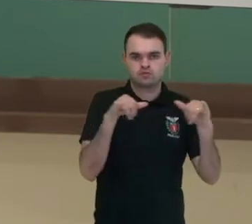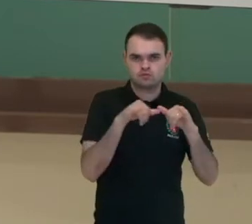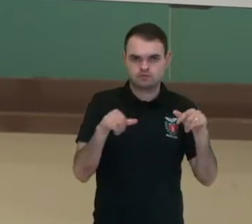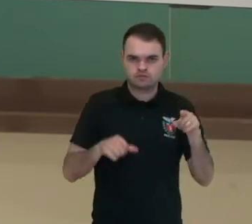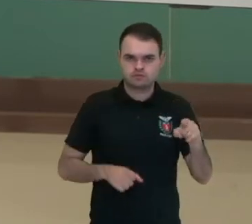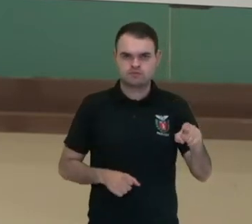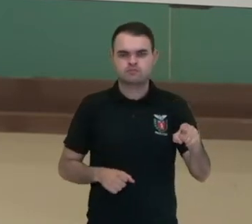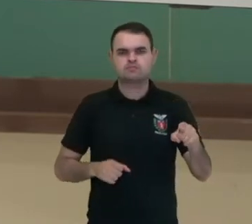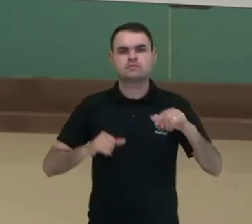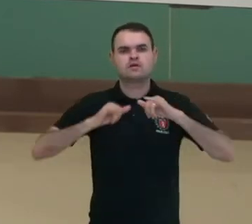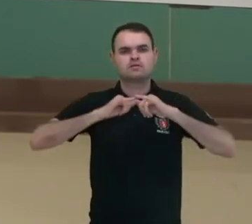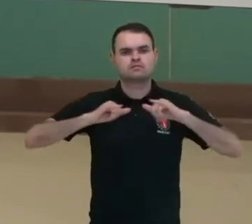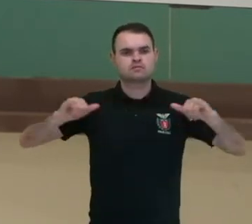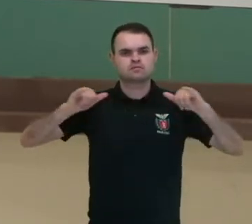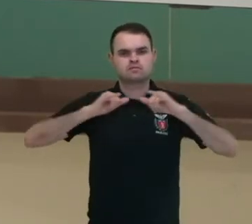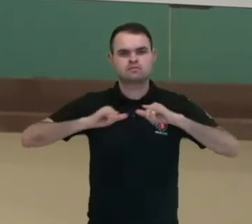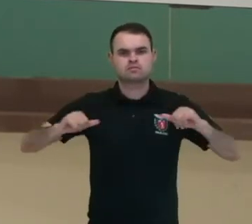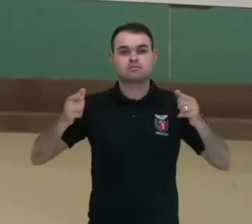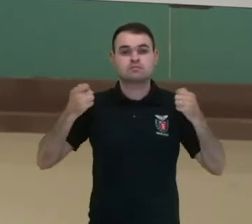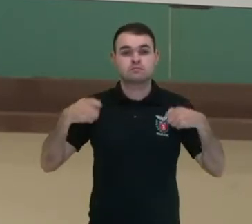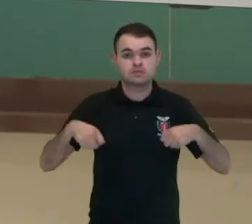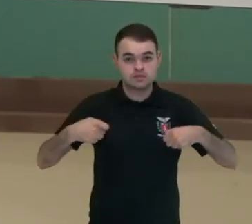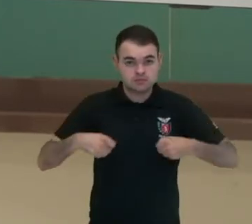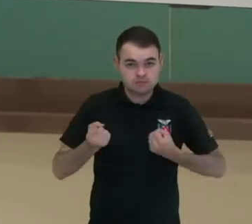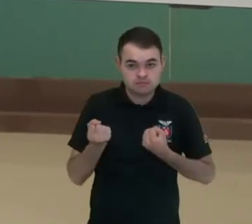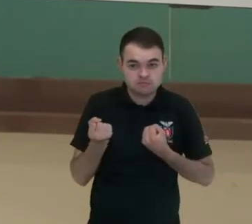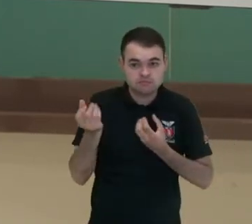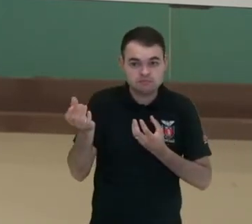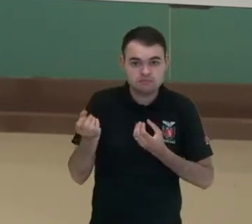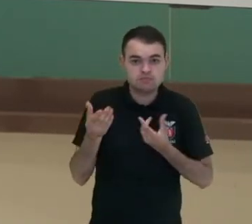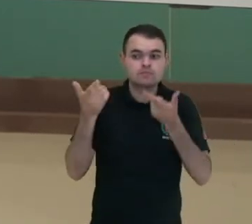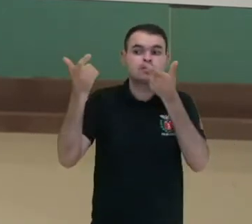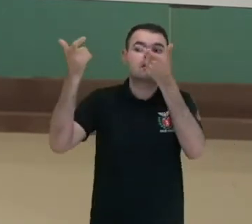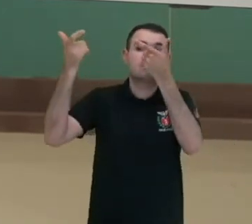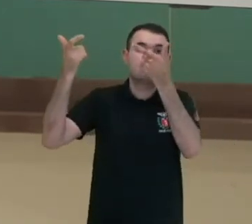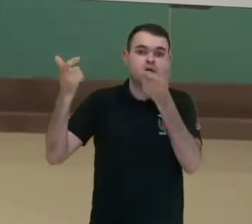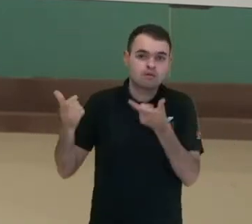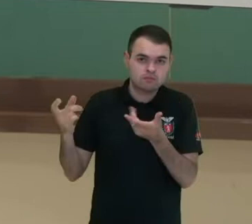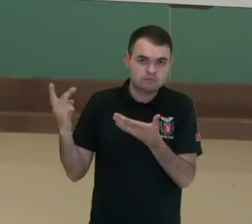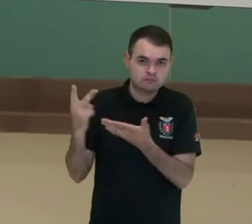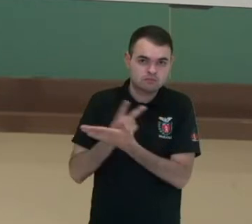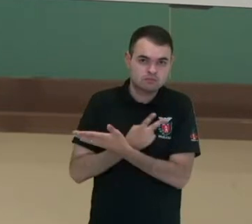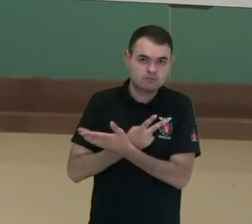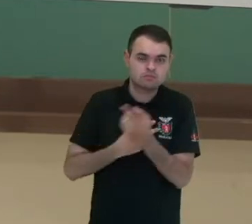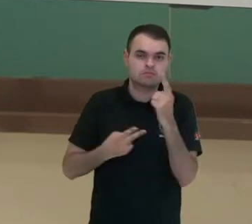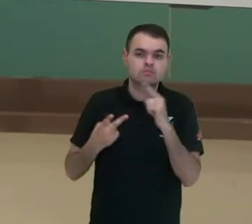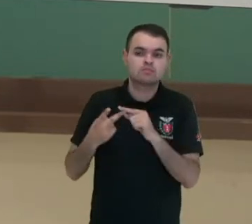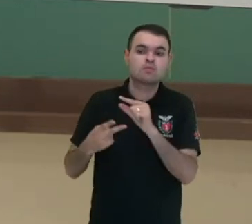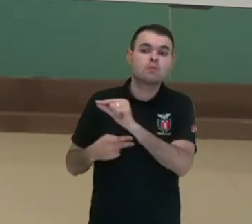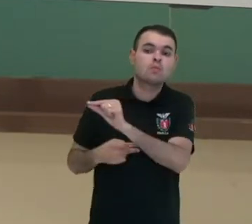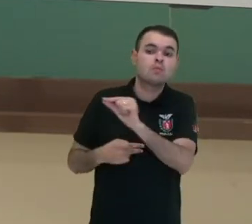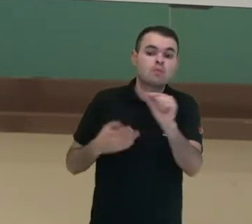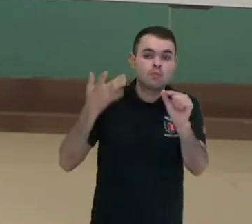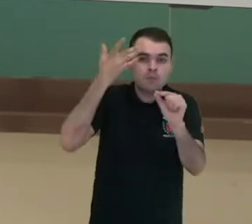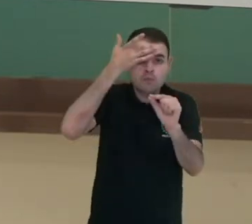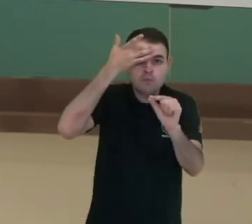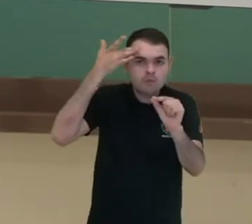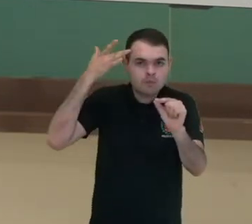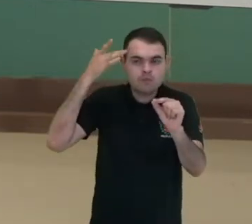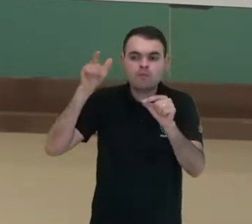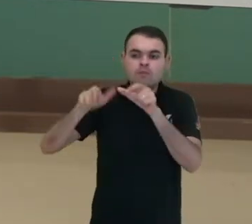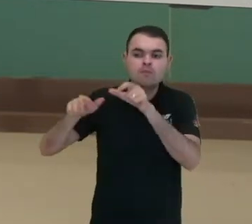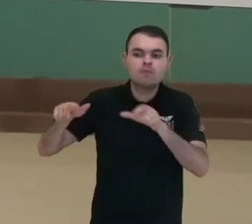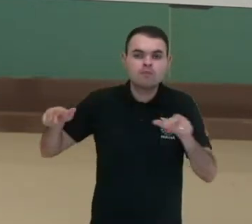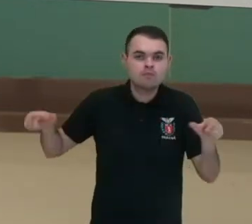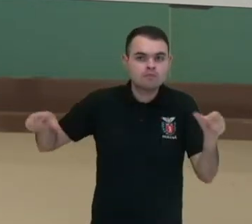ela tem que informar ao leitor onde aconteceram os fatos, com quem aconteceram, quais são as pessoas que